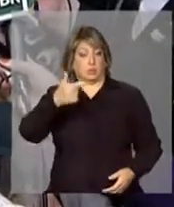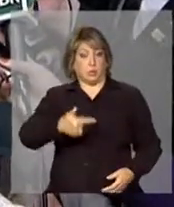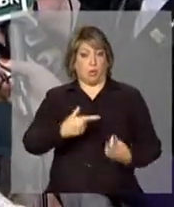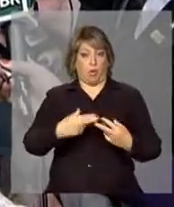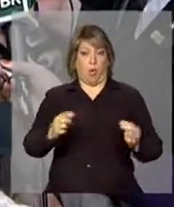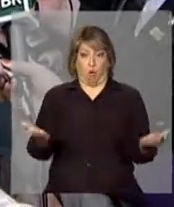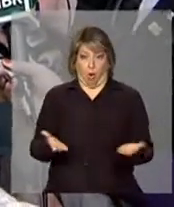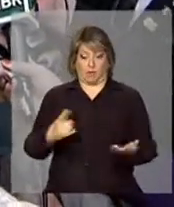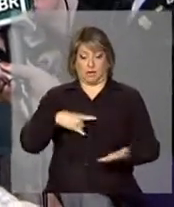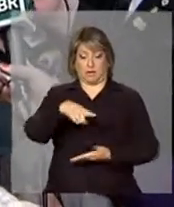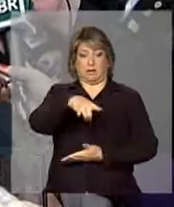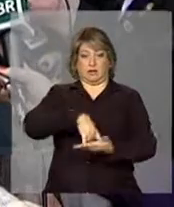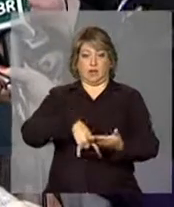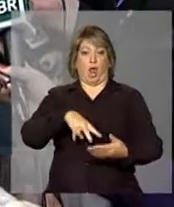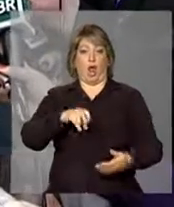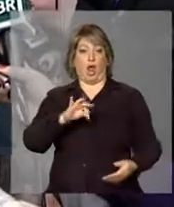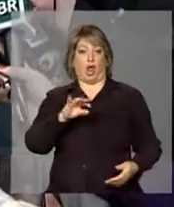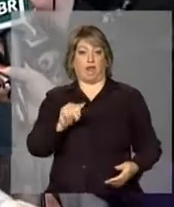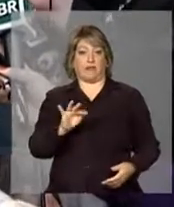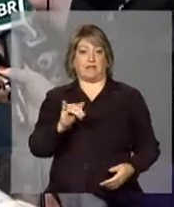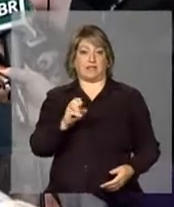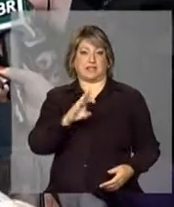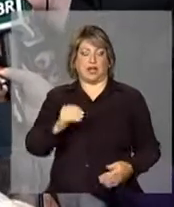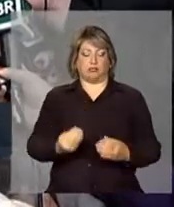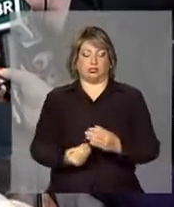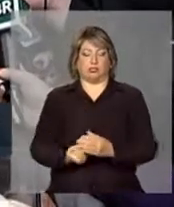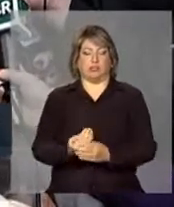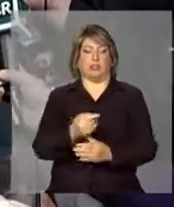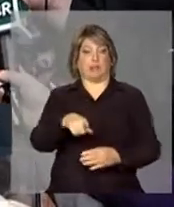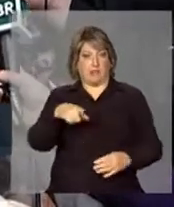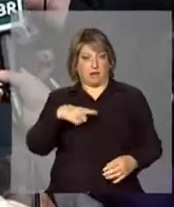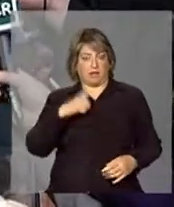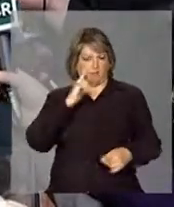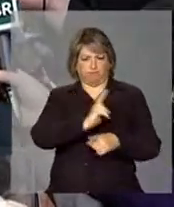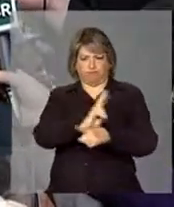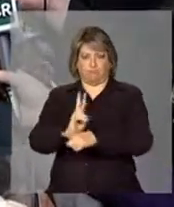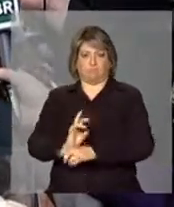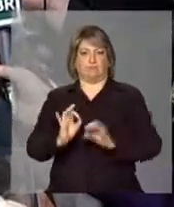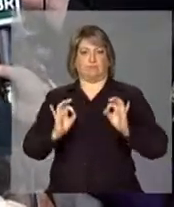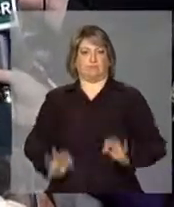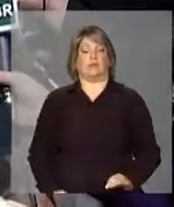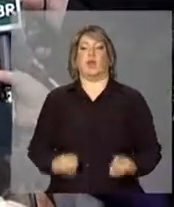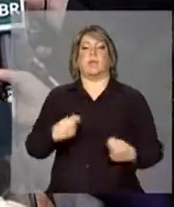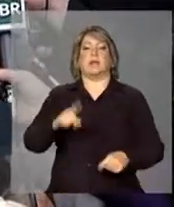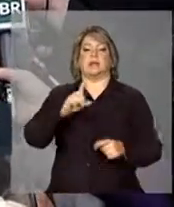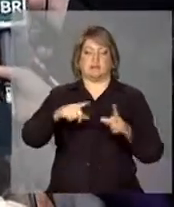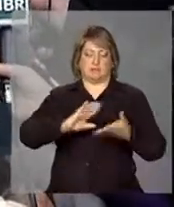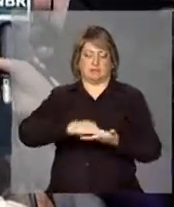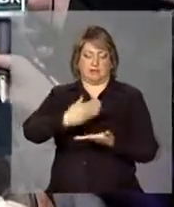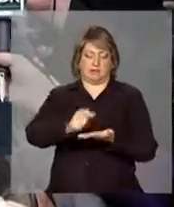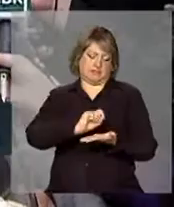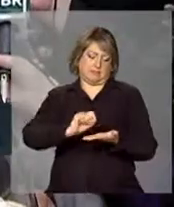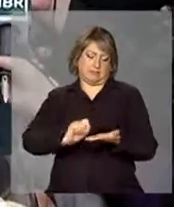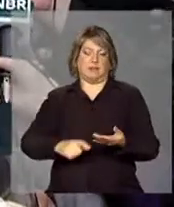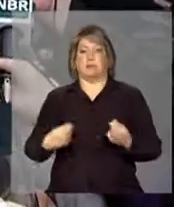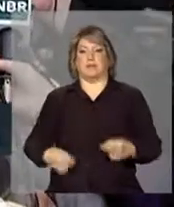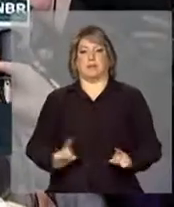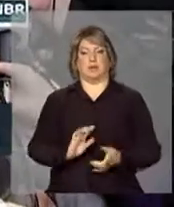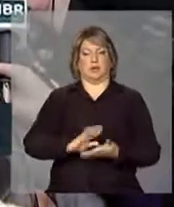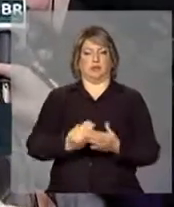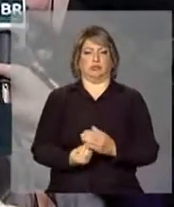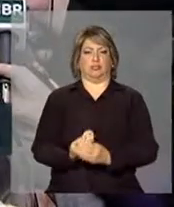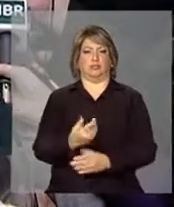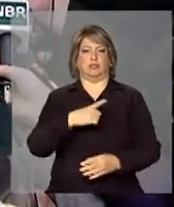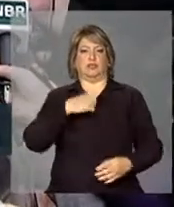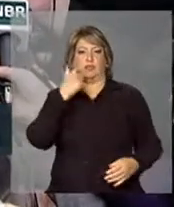nota fiscal eletrônica, o controle é absoluto. Você não precisa fazer recolhimentos antecipados